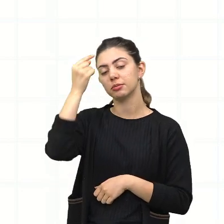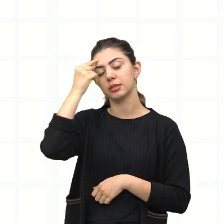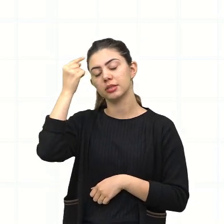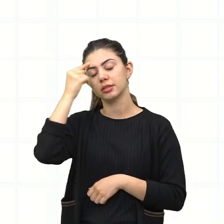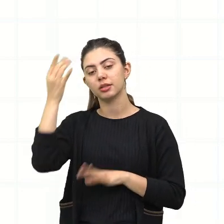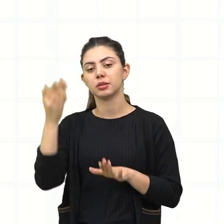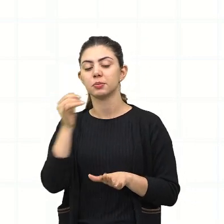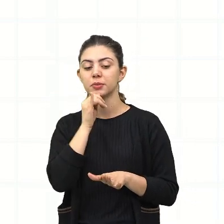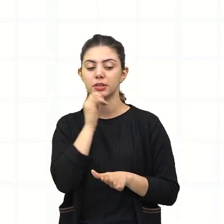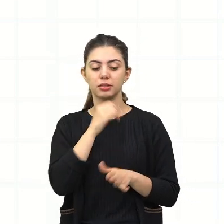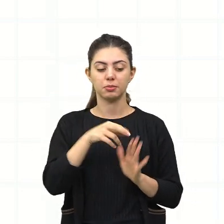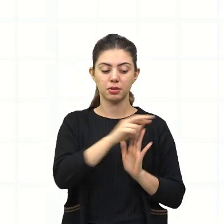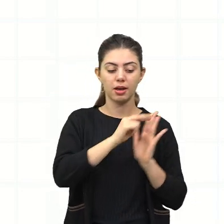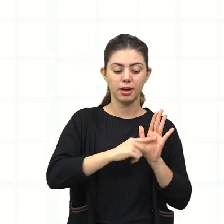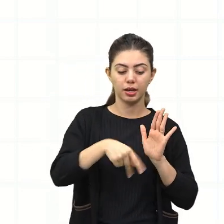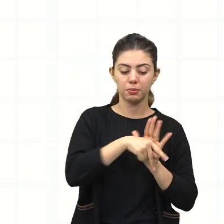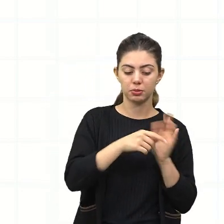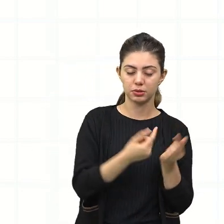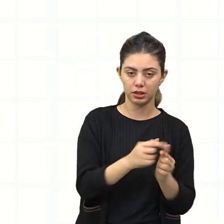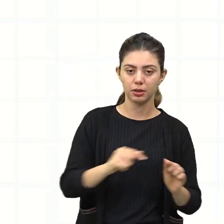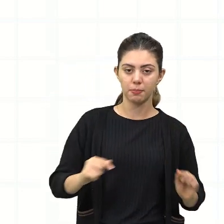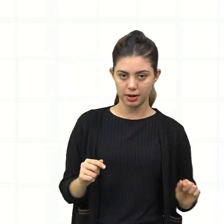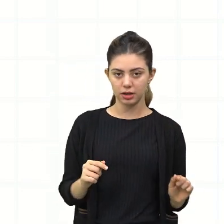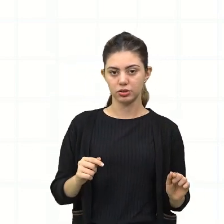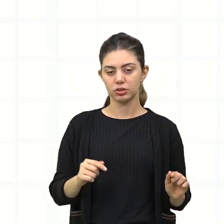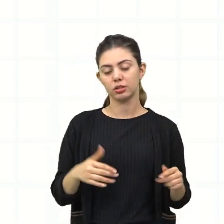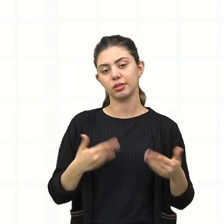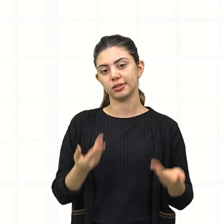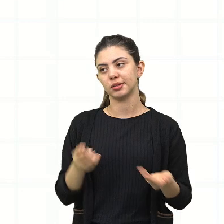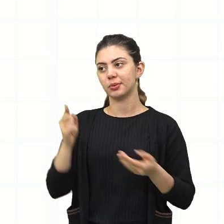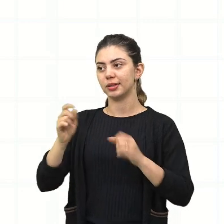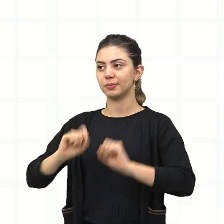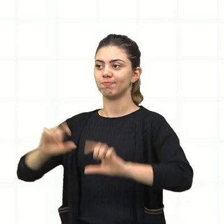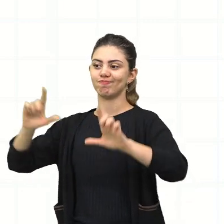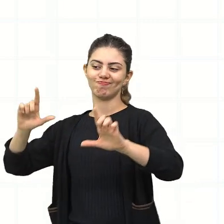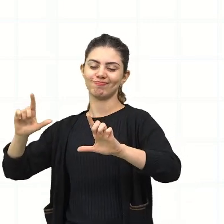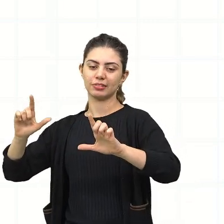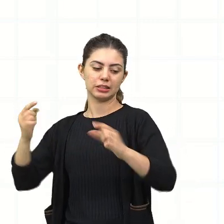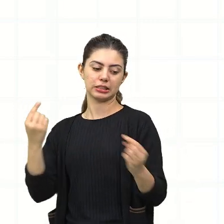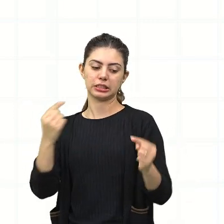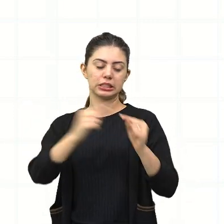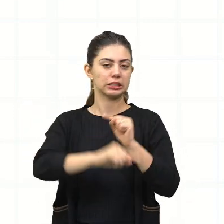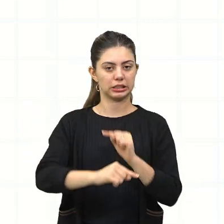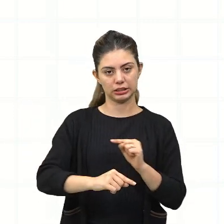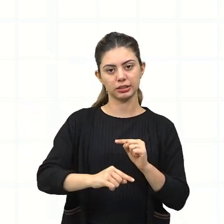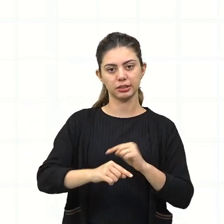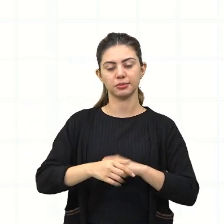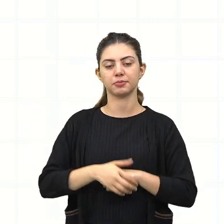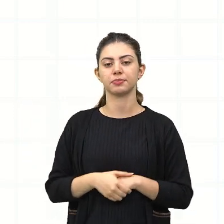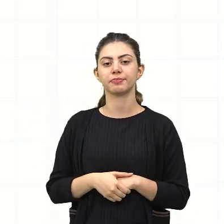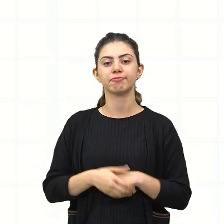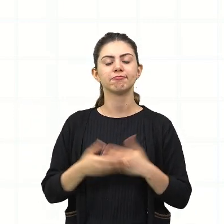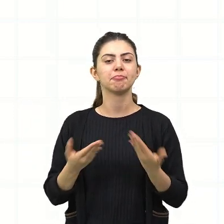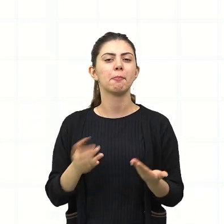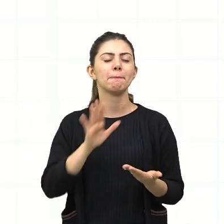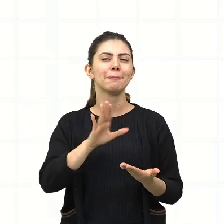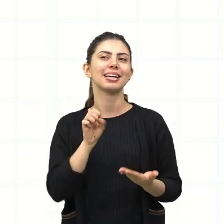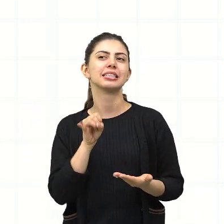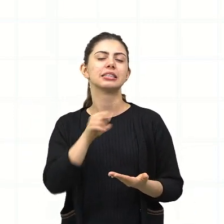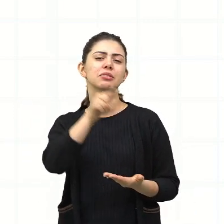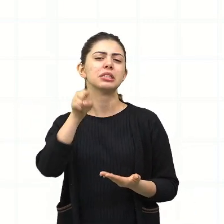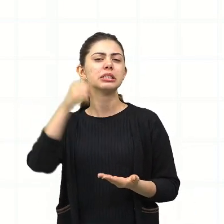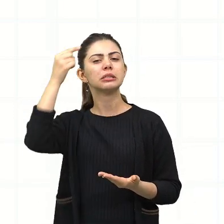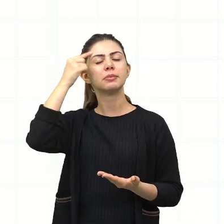em gramática normativa, obviamente que o anúncio ele não vai estar dentro desses padrões. Mas quando você pensa no